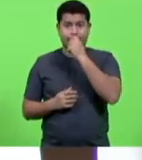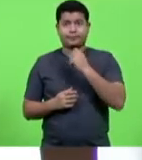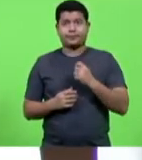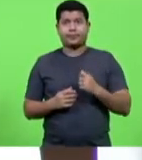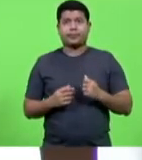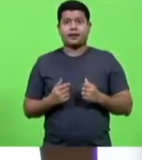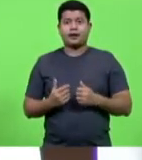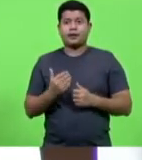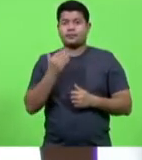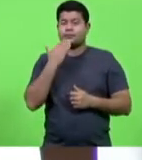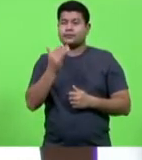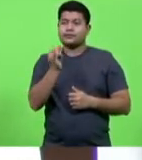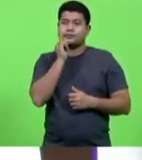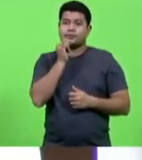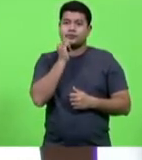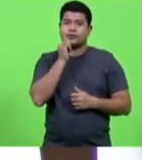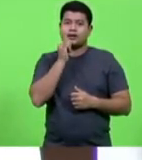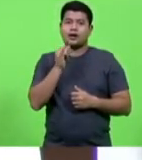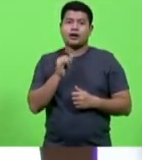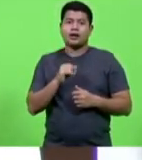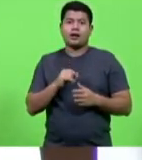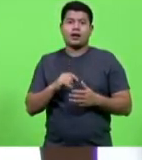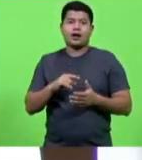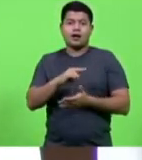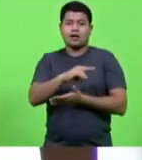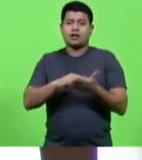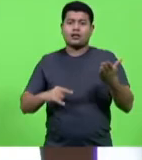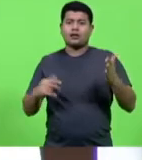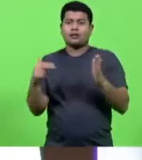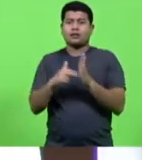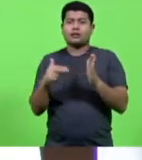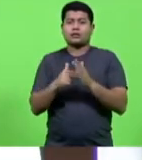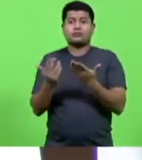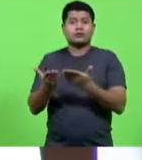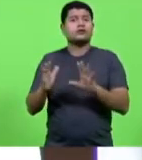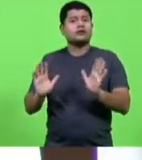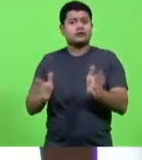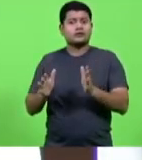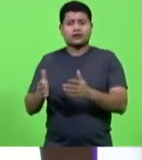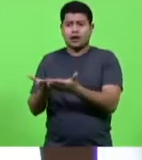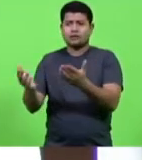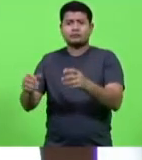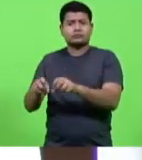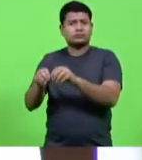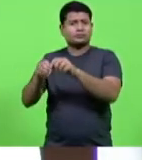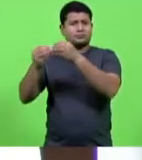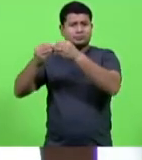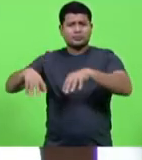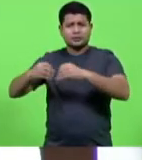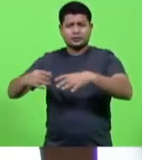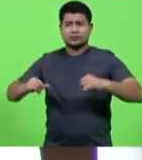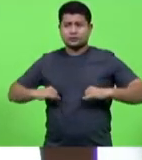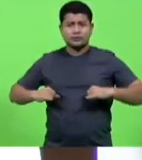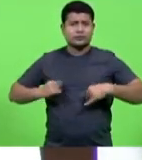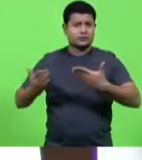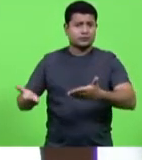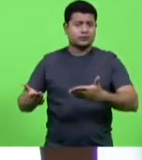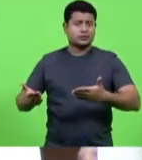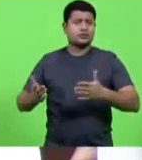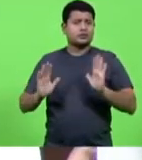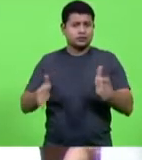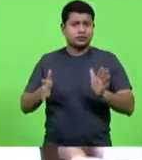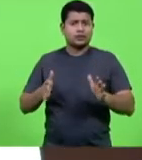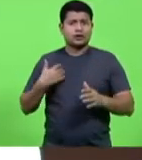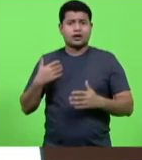pedir, por exemplo, certidões de negativa. Ele já está arrebentado, né, líder, deputado Milton Schaefer? Ele já está arrebentado, ele